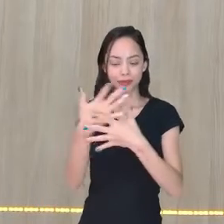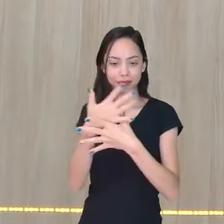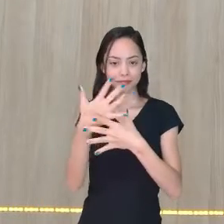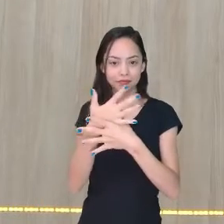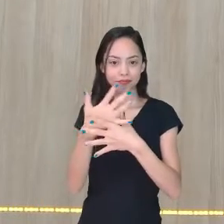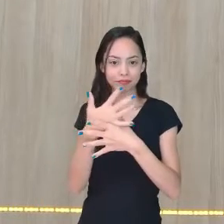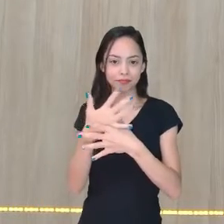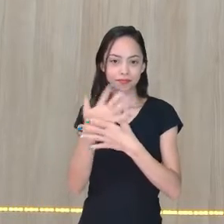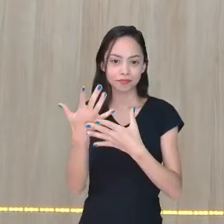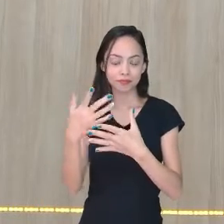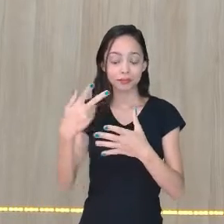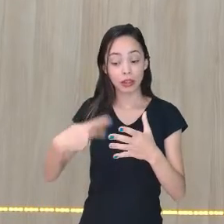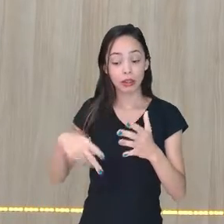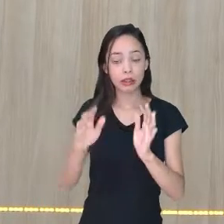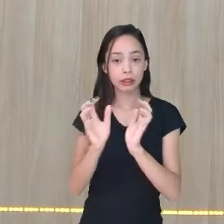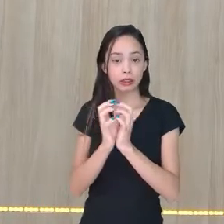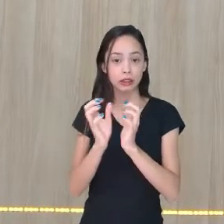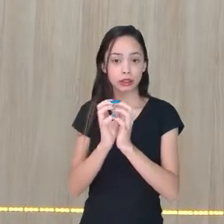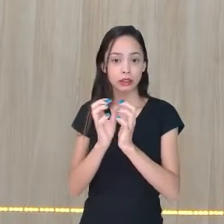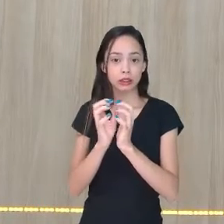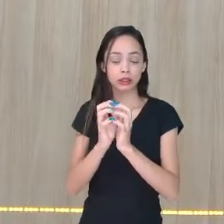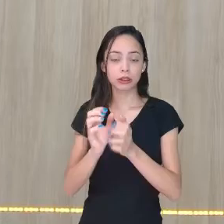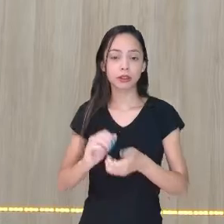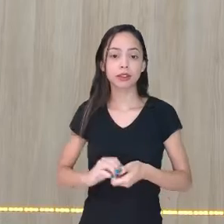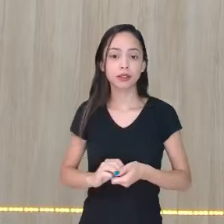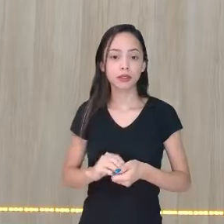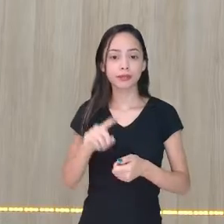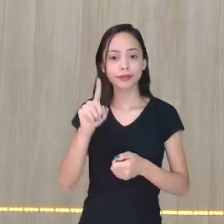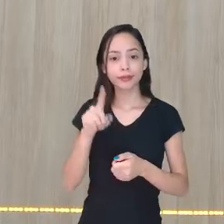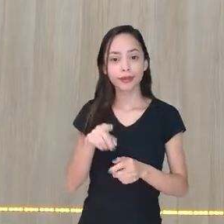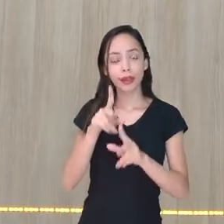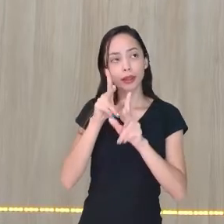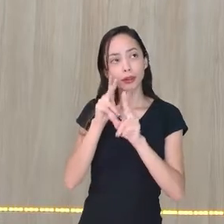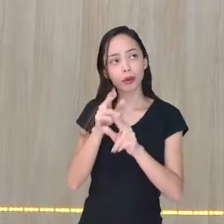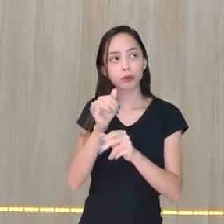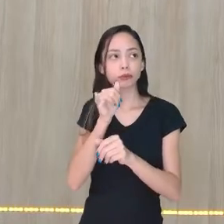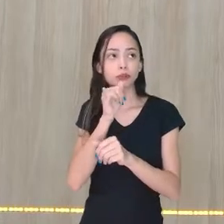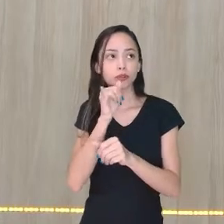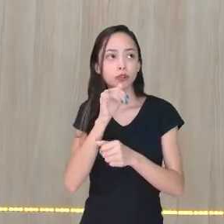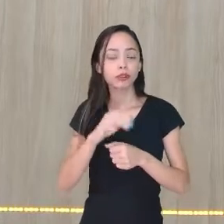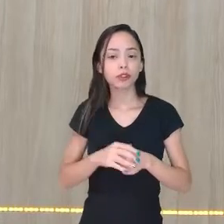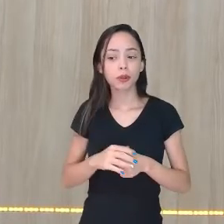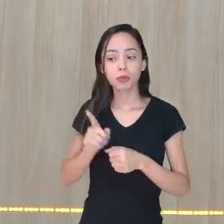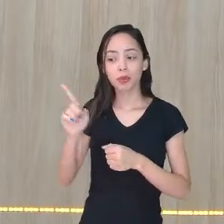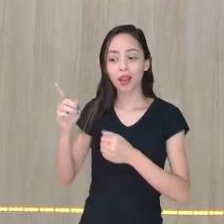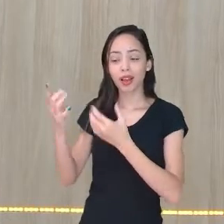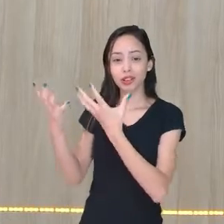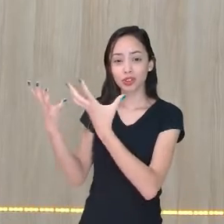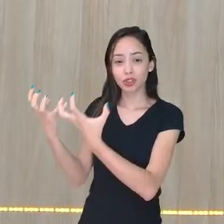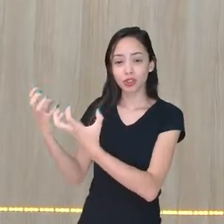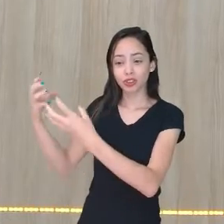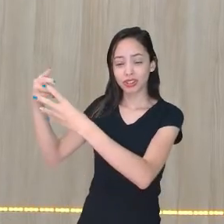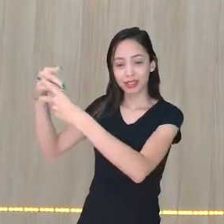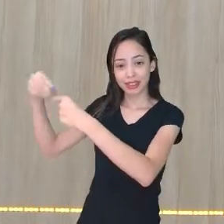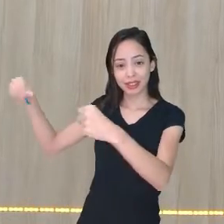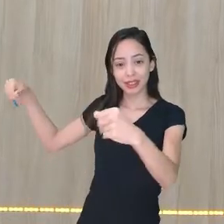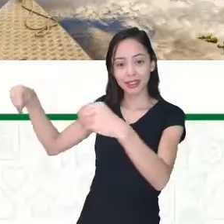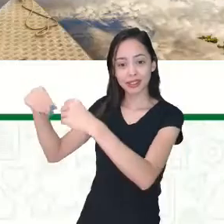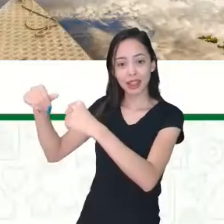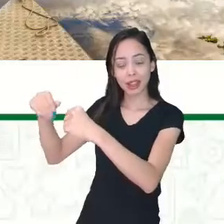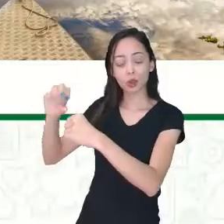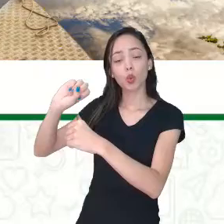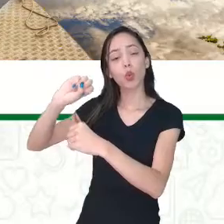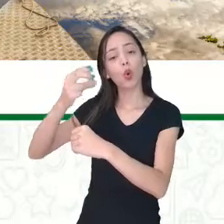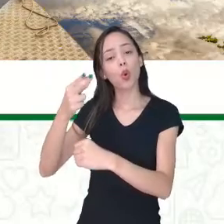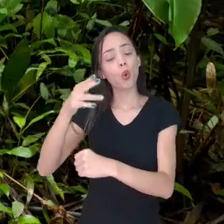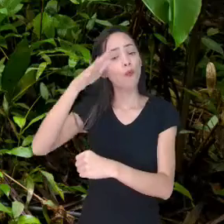litorânea, como Recife é, às margens do mar, tenha o mesmo tipo de clima de, por exemplo, o deserto ou de uma floresta amazônica, como eu